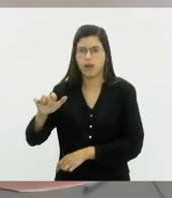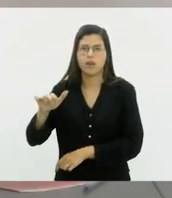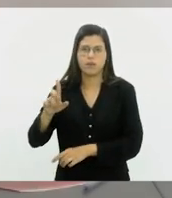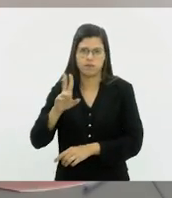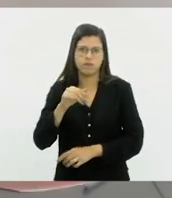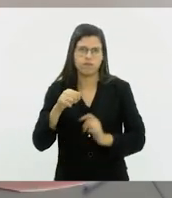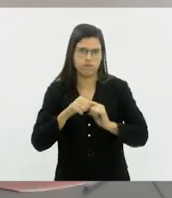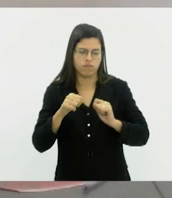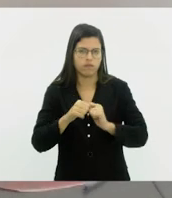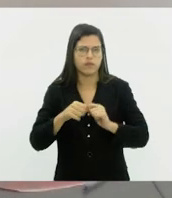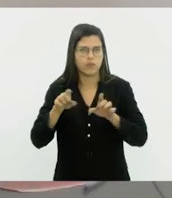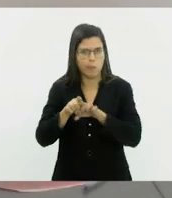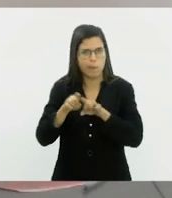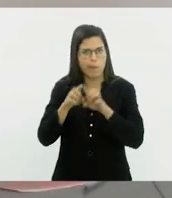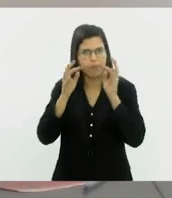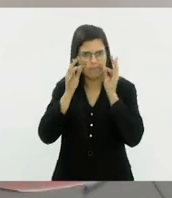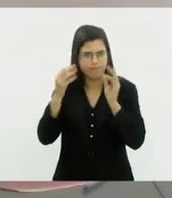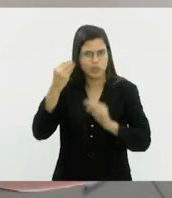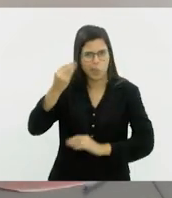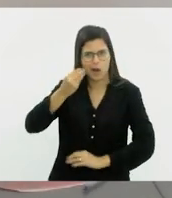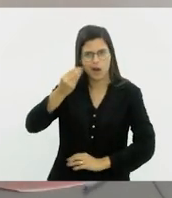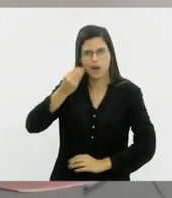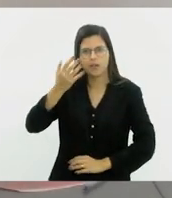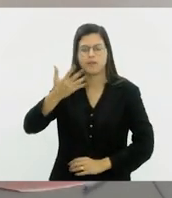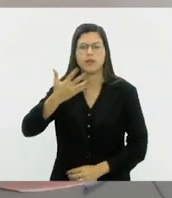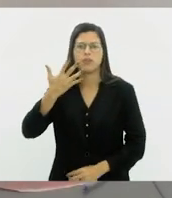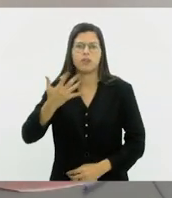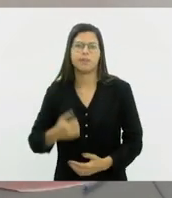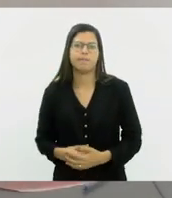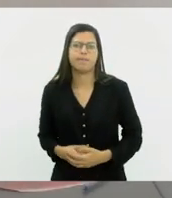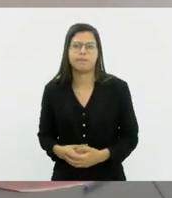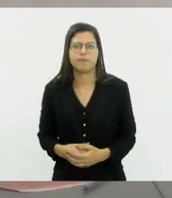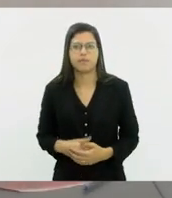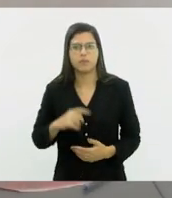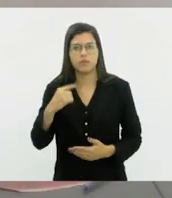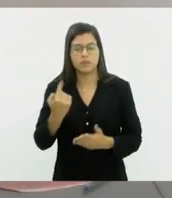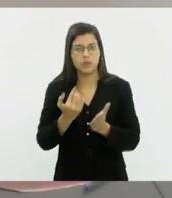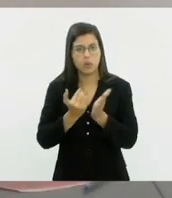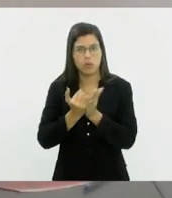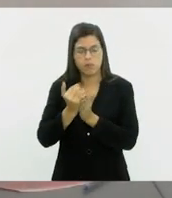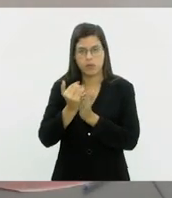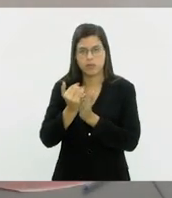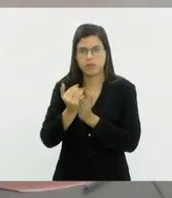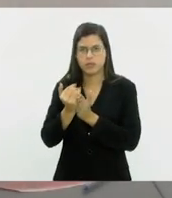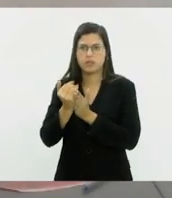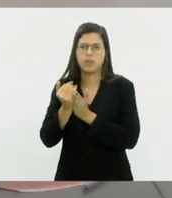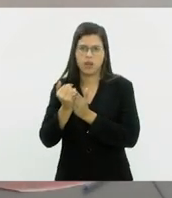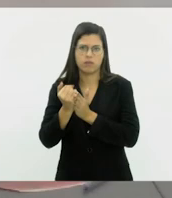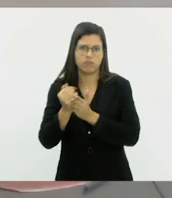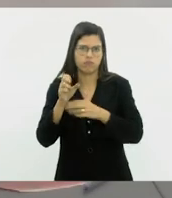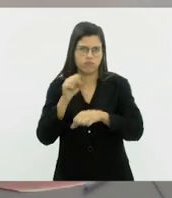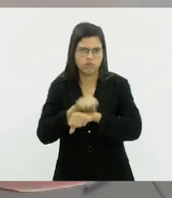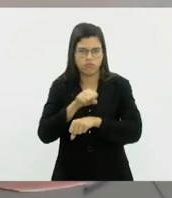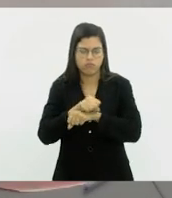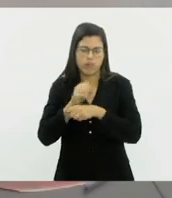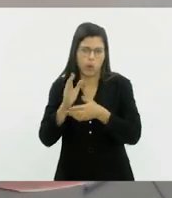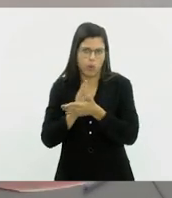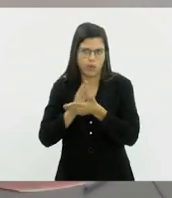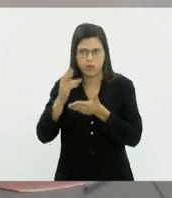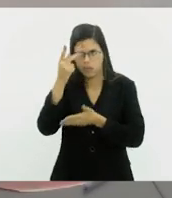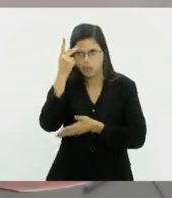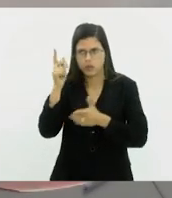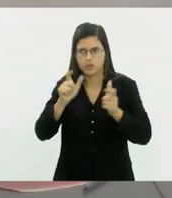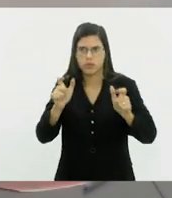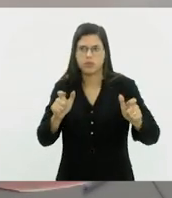pessoa bom então vamos começar aqui a a audiência Estamos aguardando aqui algumas pessoas também